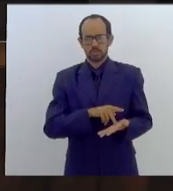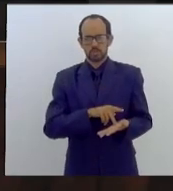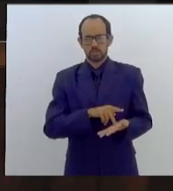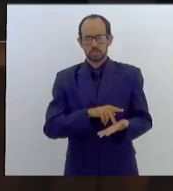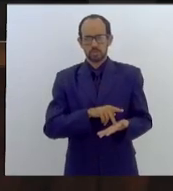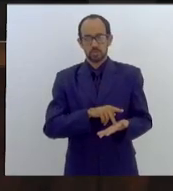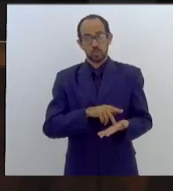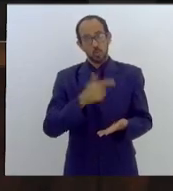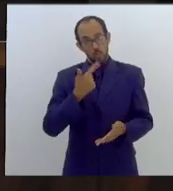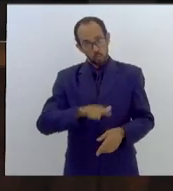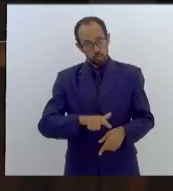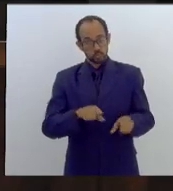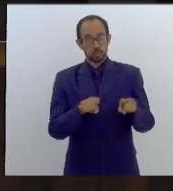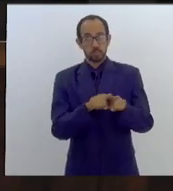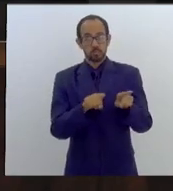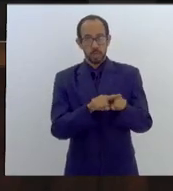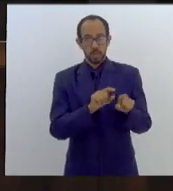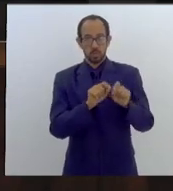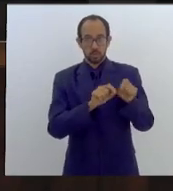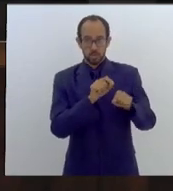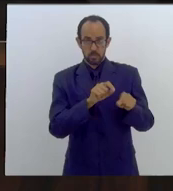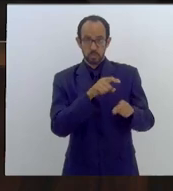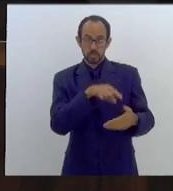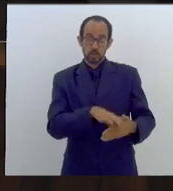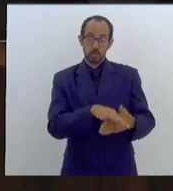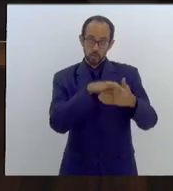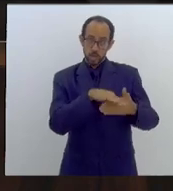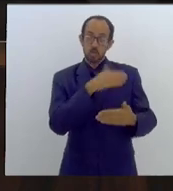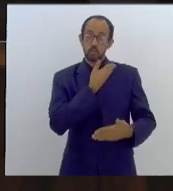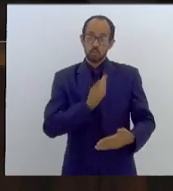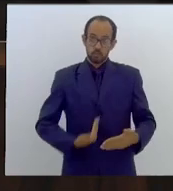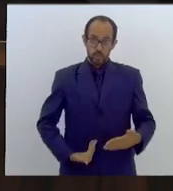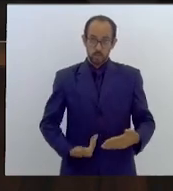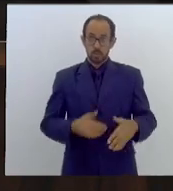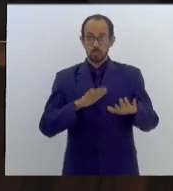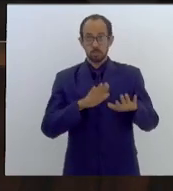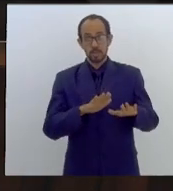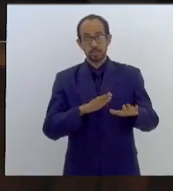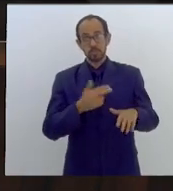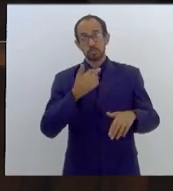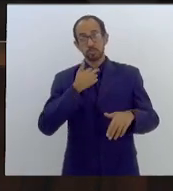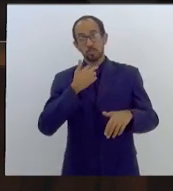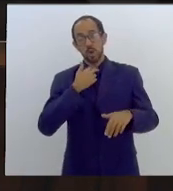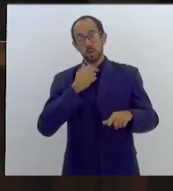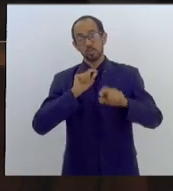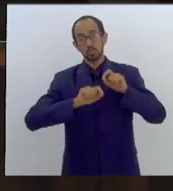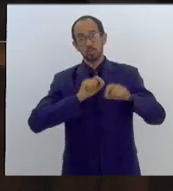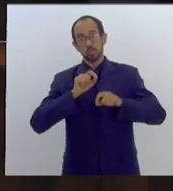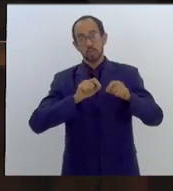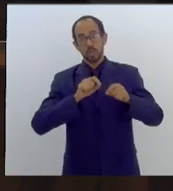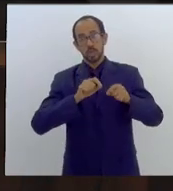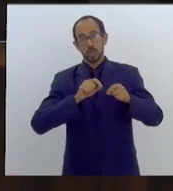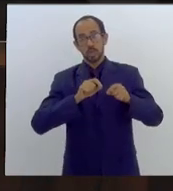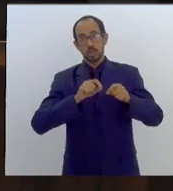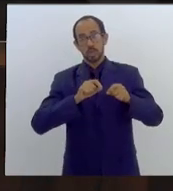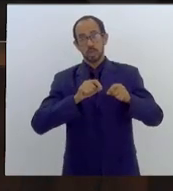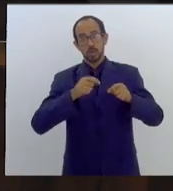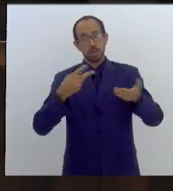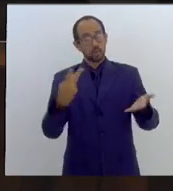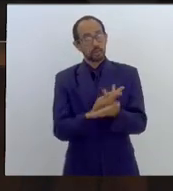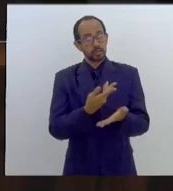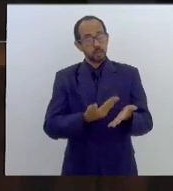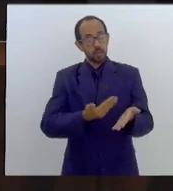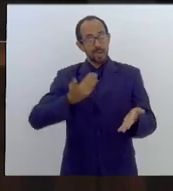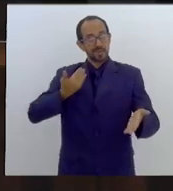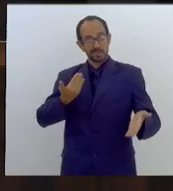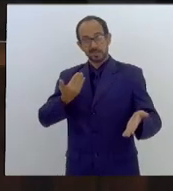e outra coisa, Vossa Excelência é o líder do governo, mas a senhora não pode desconhecer. O que aconteceu antes de Vossa